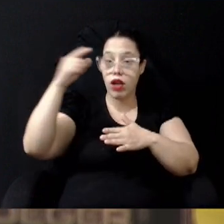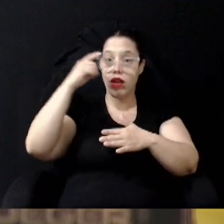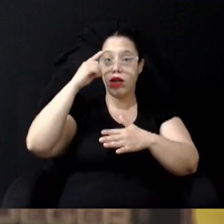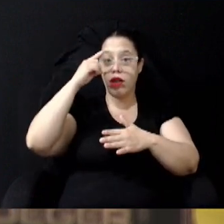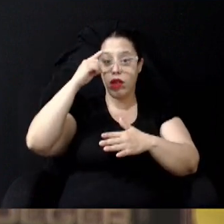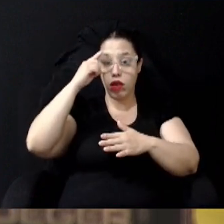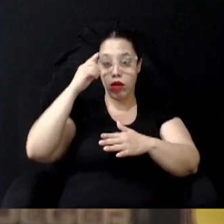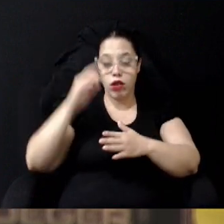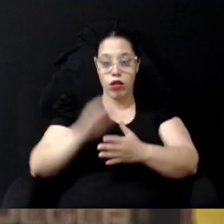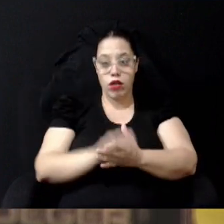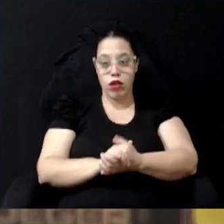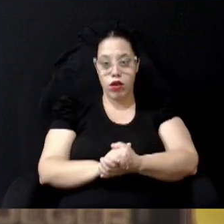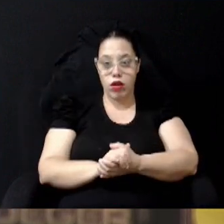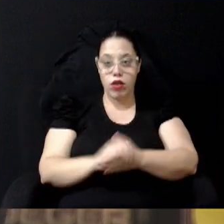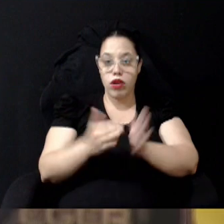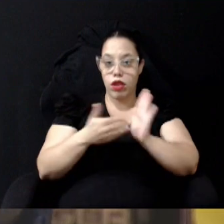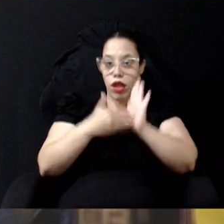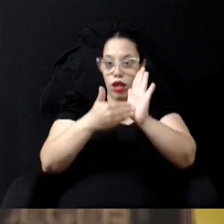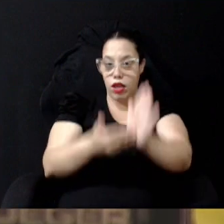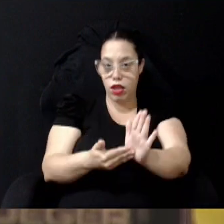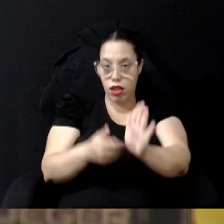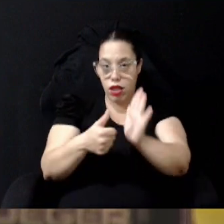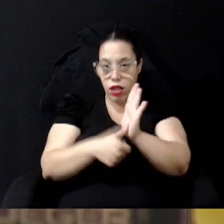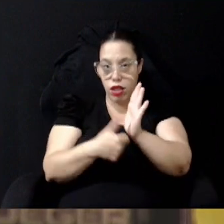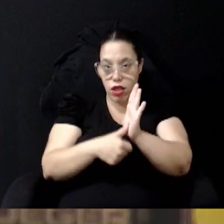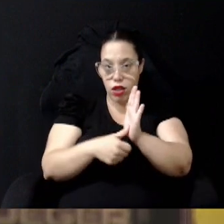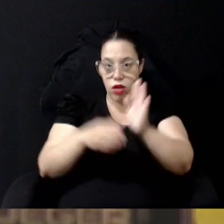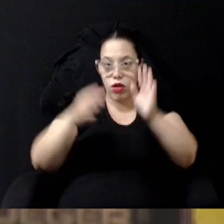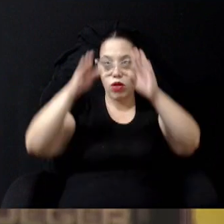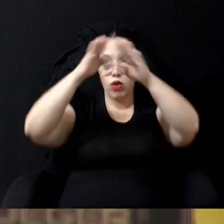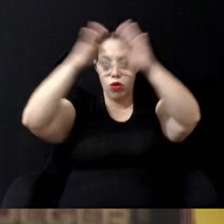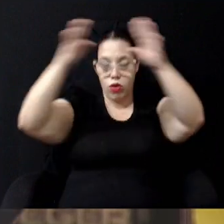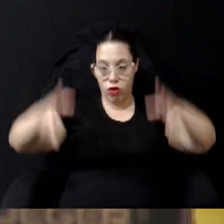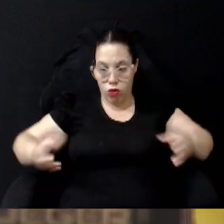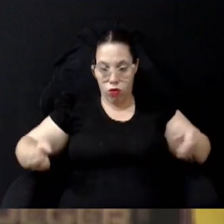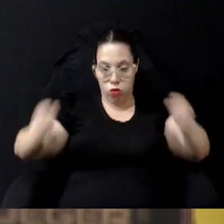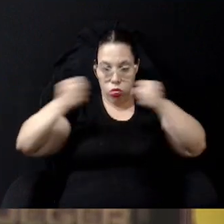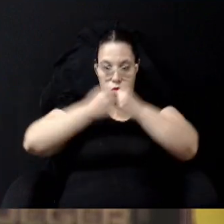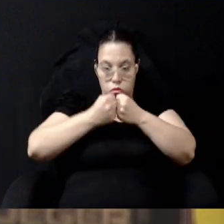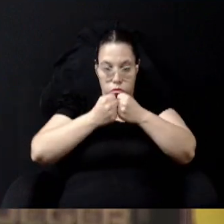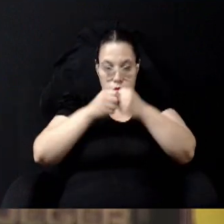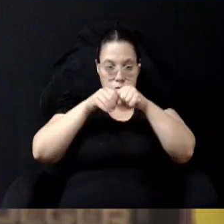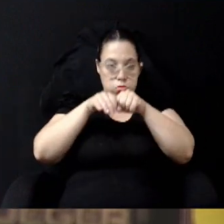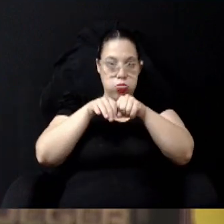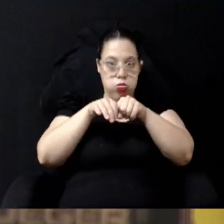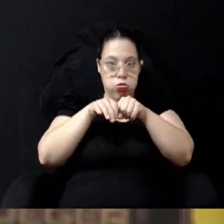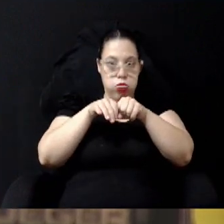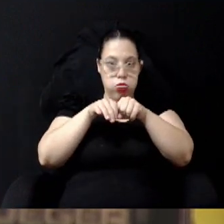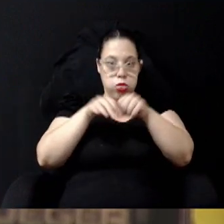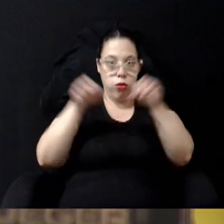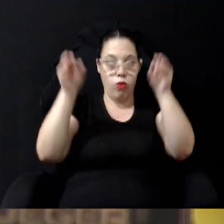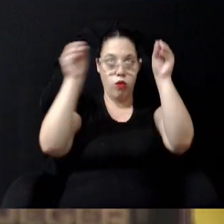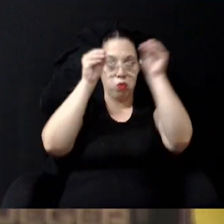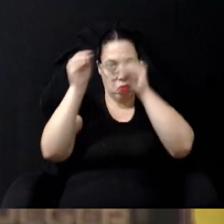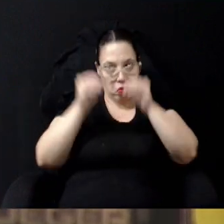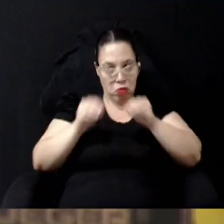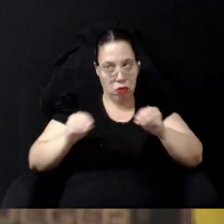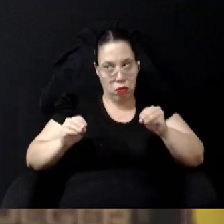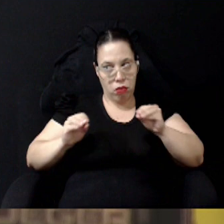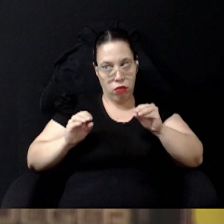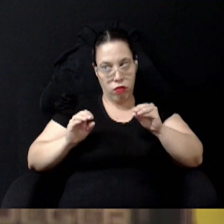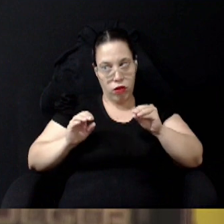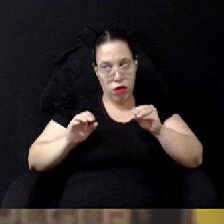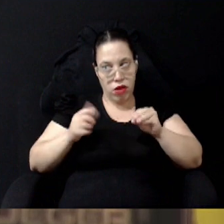falou: "Está aqui os documentos, isso assim, no armário, tudo junto, sabe? Assim, bem organizado, mas tudo junto, sabe? Não tinha organização nenhuma."